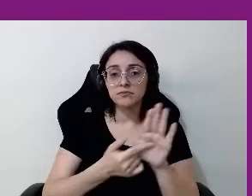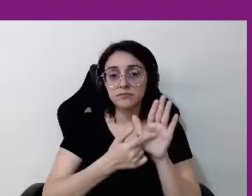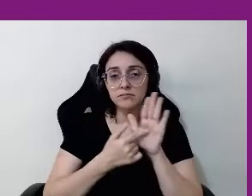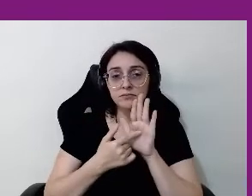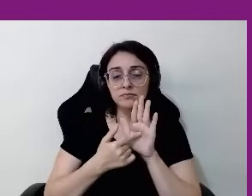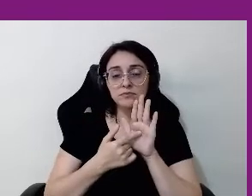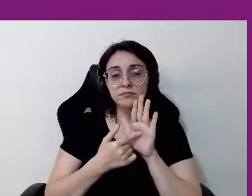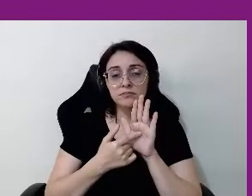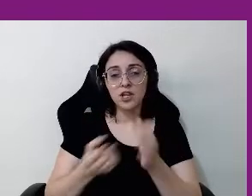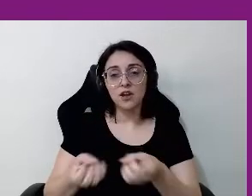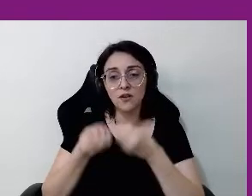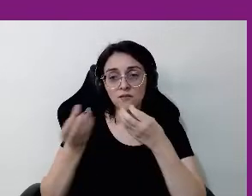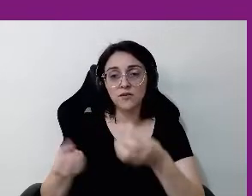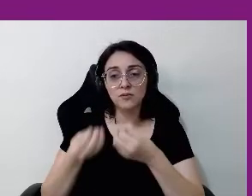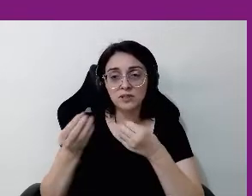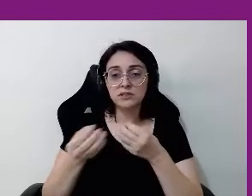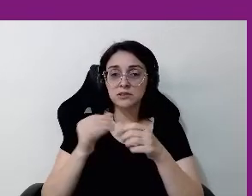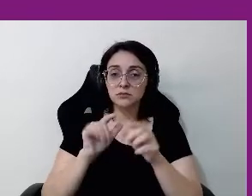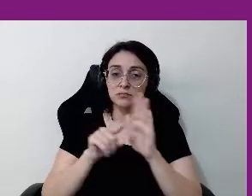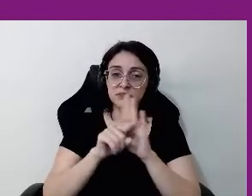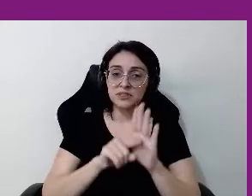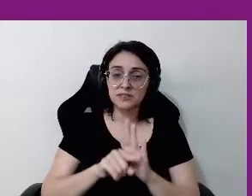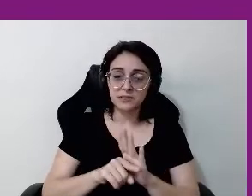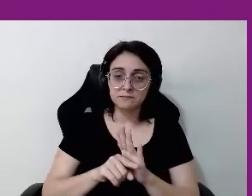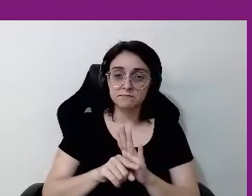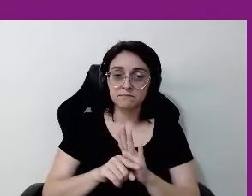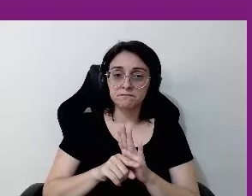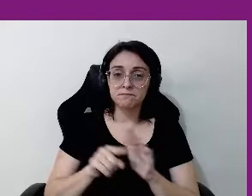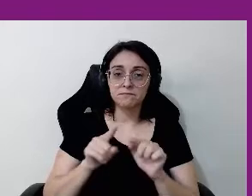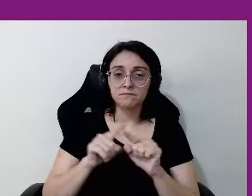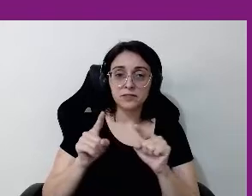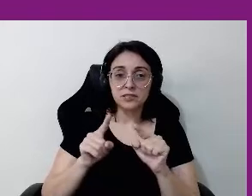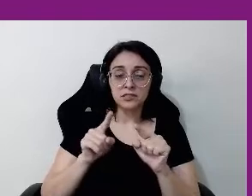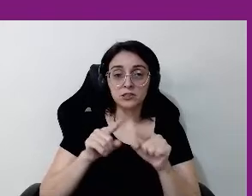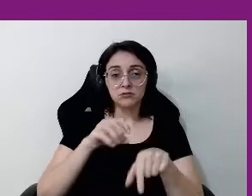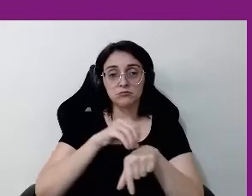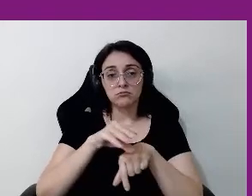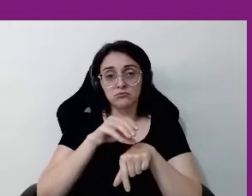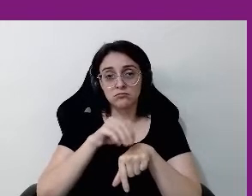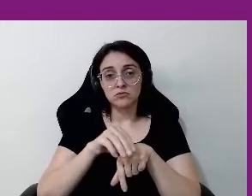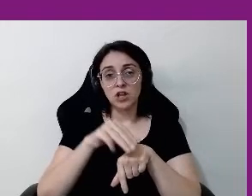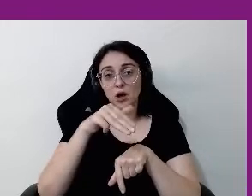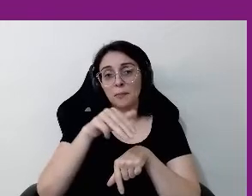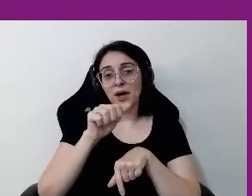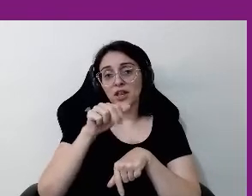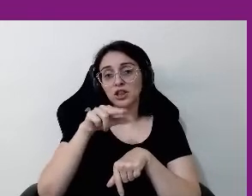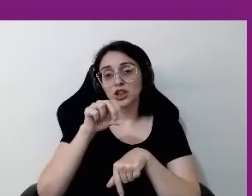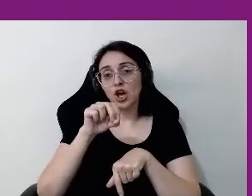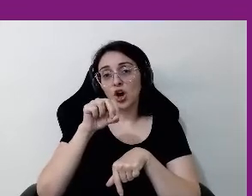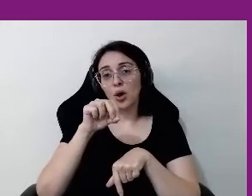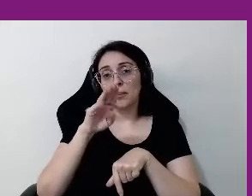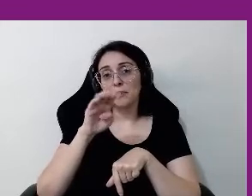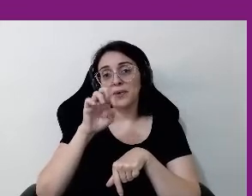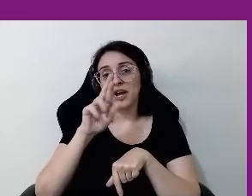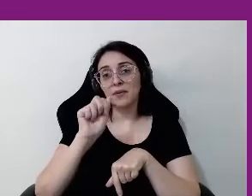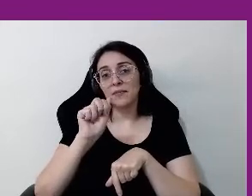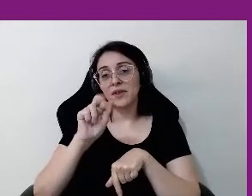mostrar dados de pesquisa, mas a gente não tem recomendado ela à